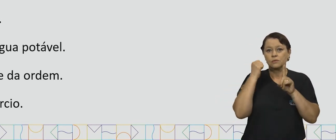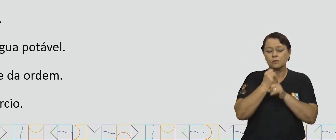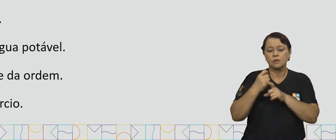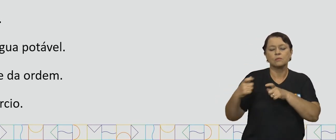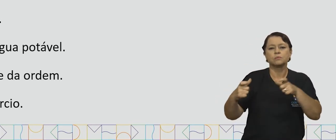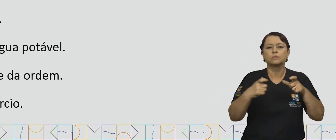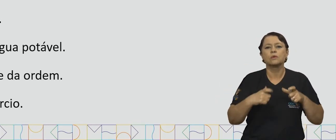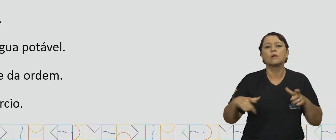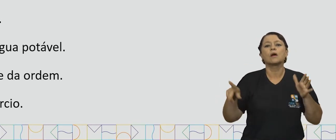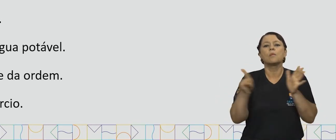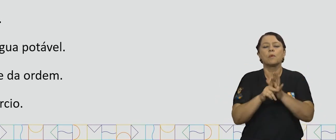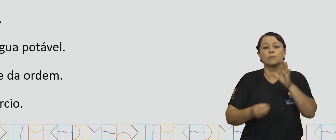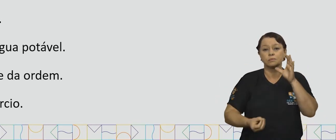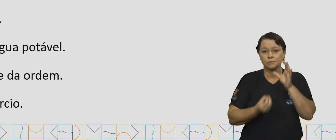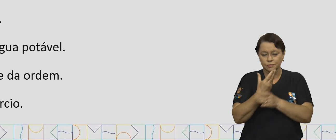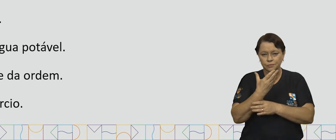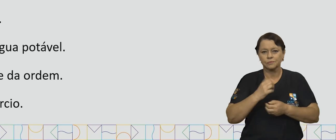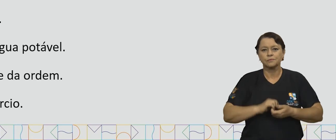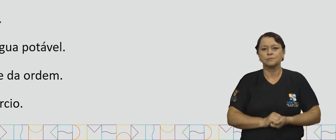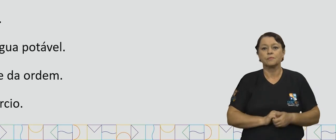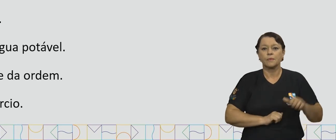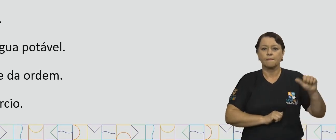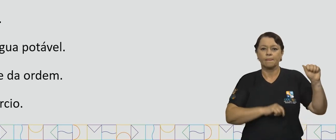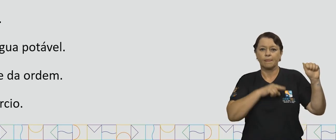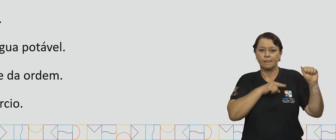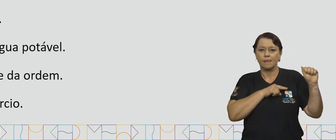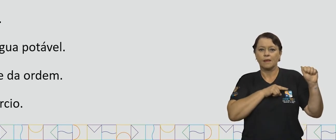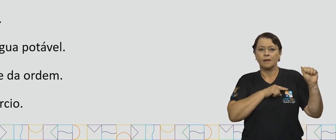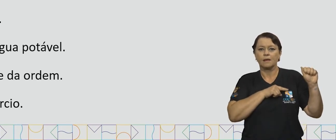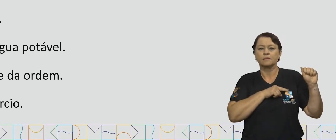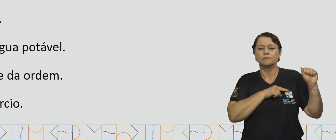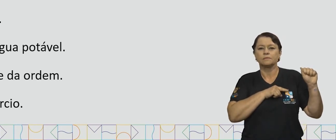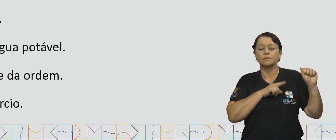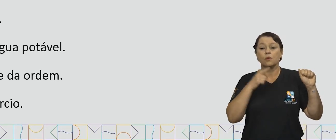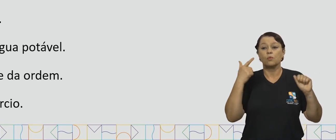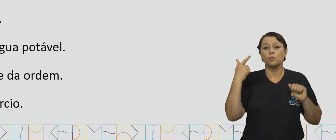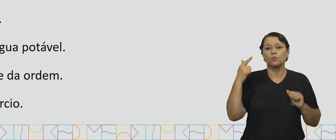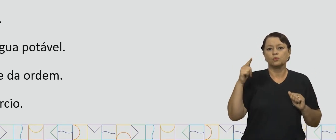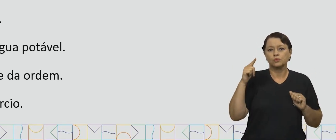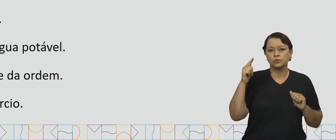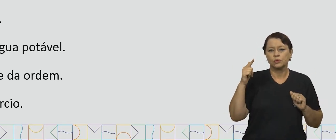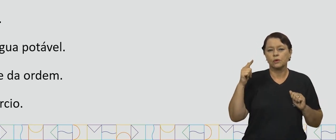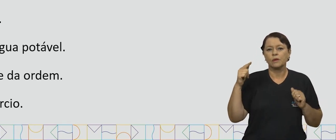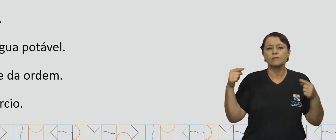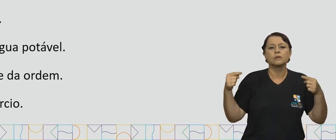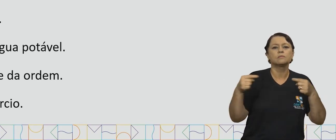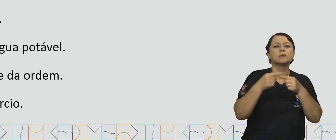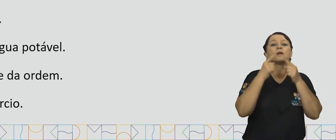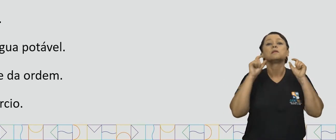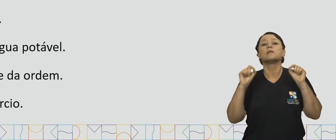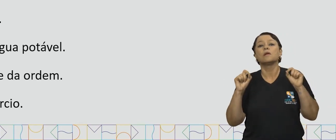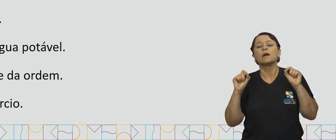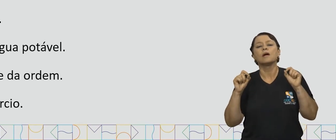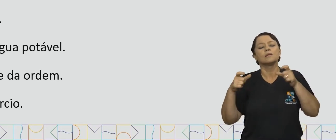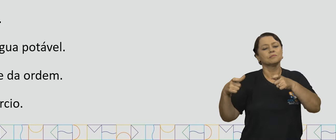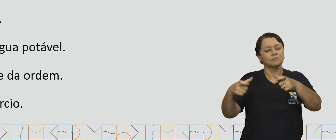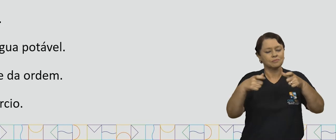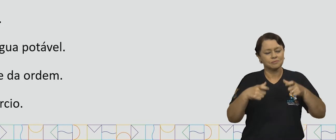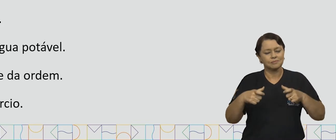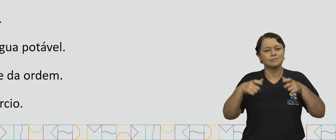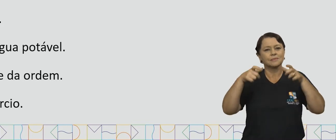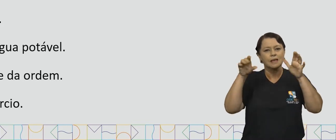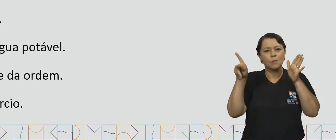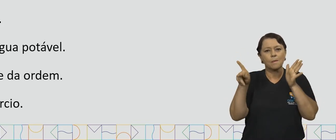local adequado para instalação. Na letra A, o elemento aspectos geográficos está relacionado a local adequado